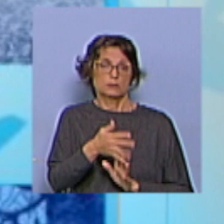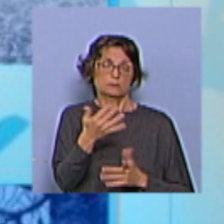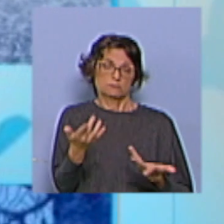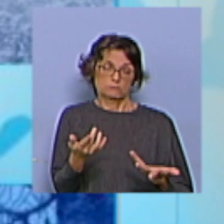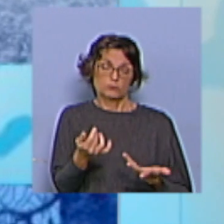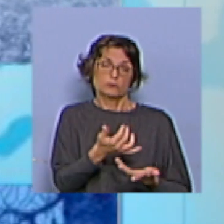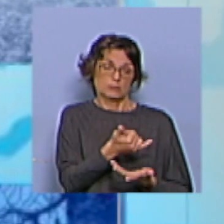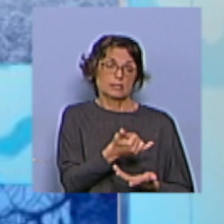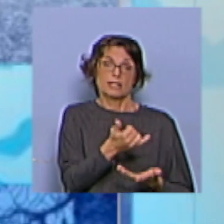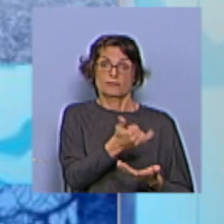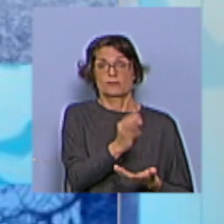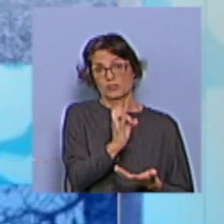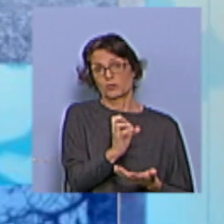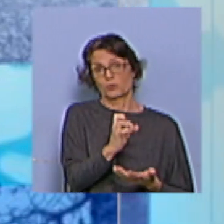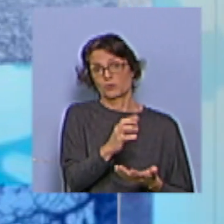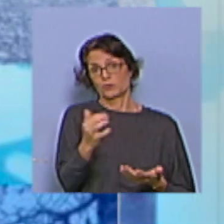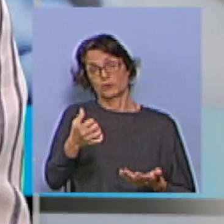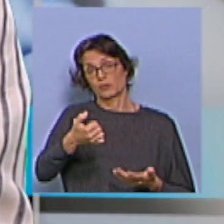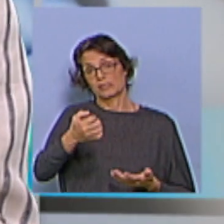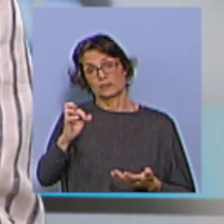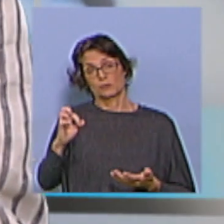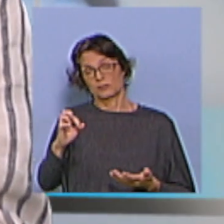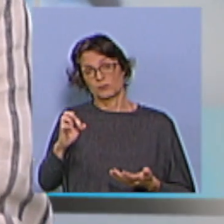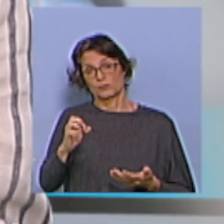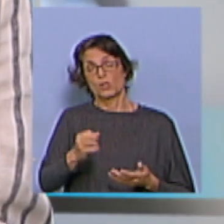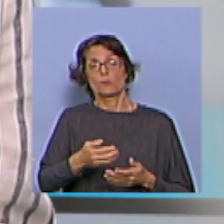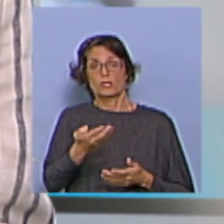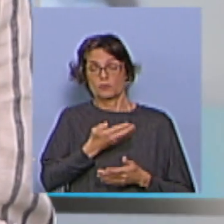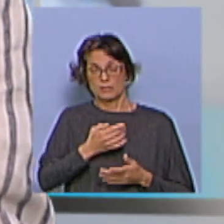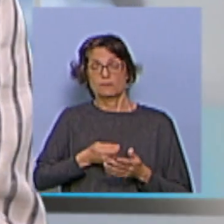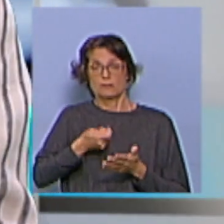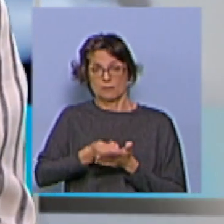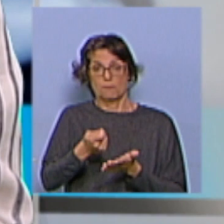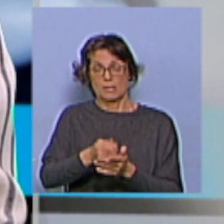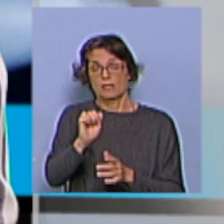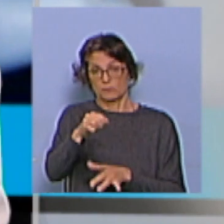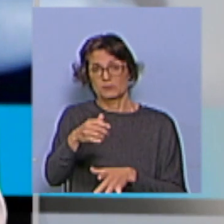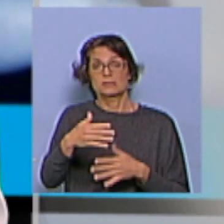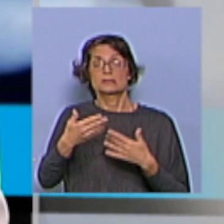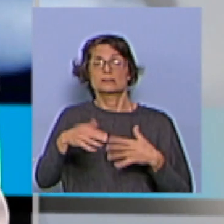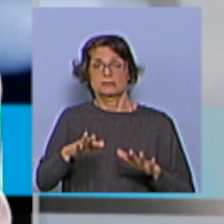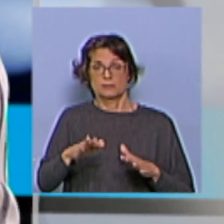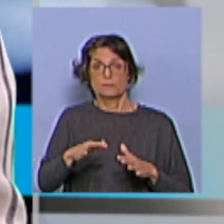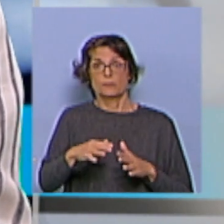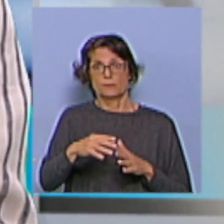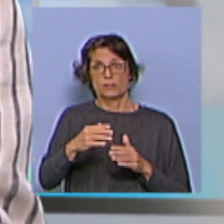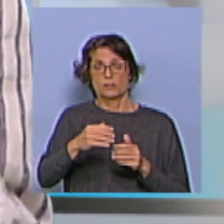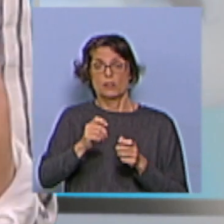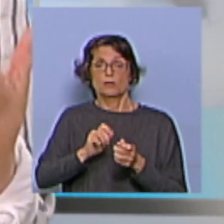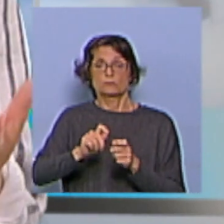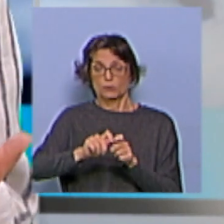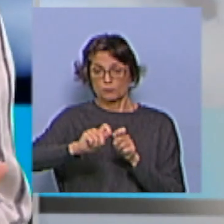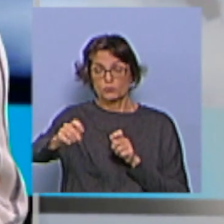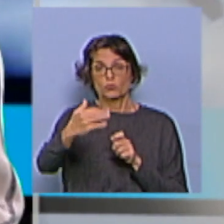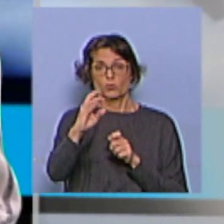assim 30 anos para pagar uma dívida, mas só vamos começar a pagar daqui a 8 anos. Ainda não sabemos